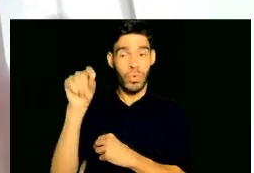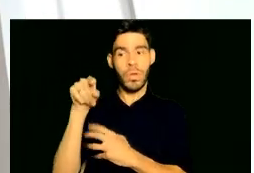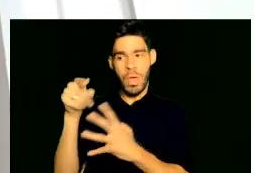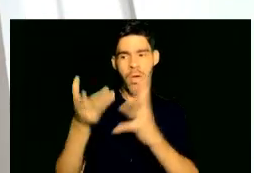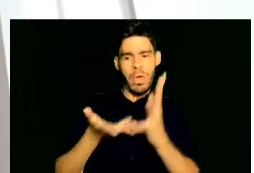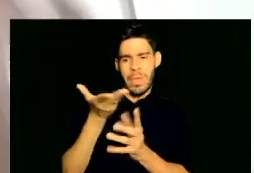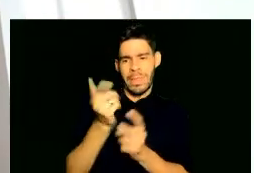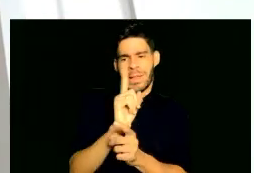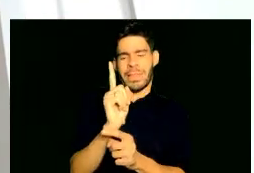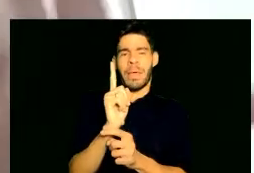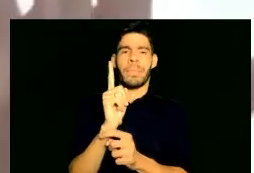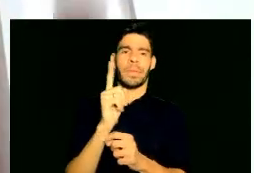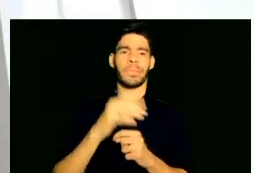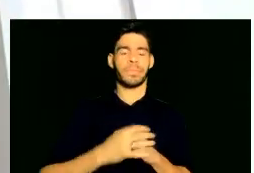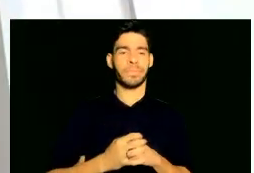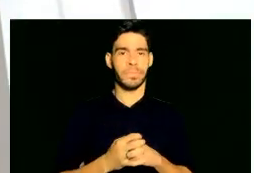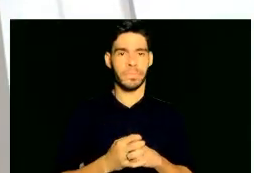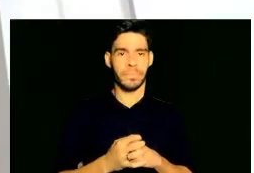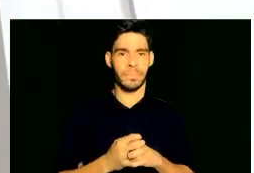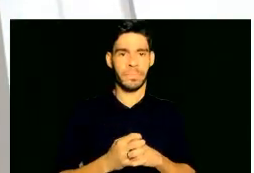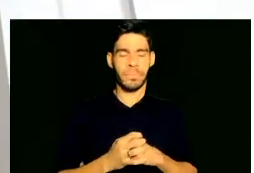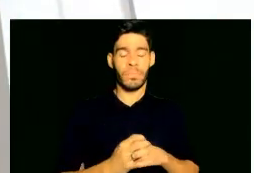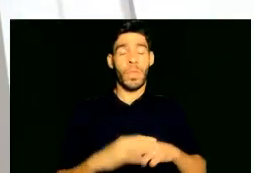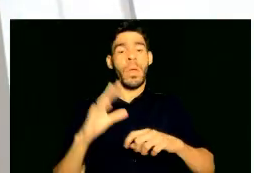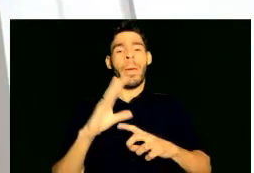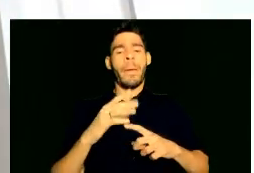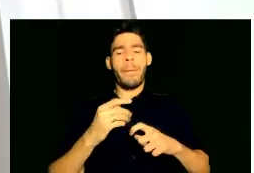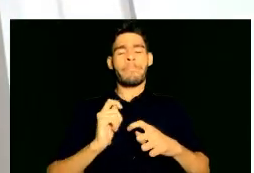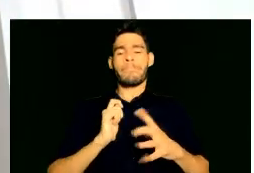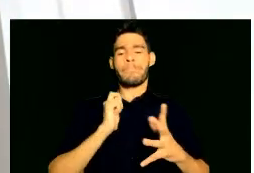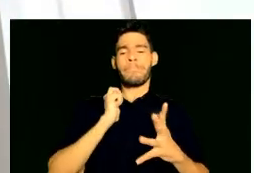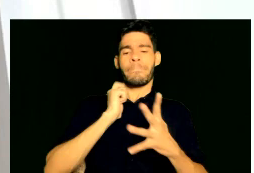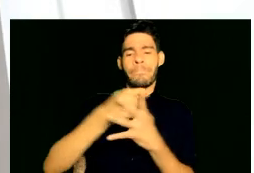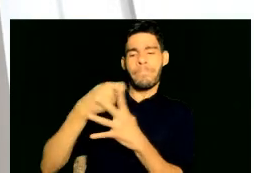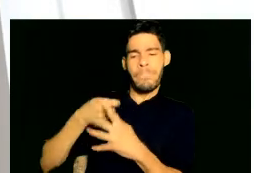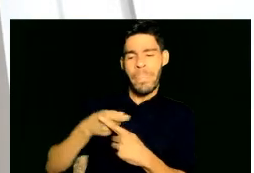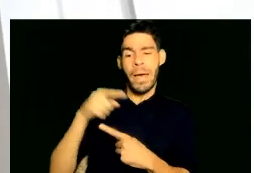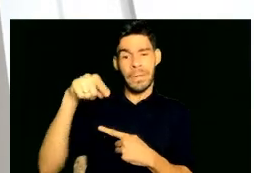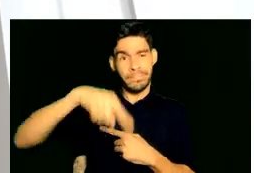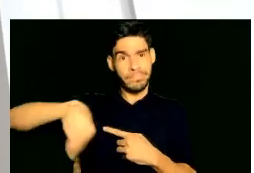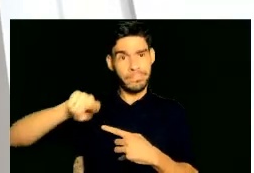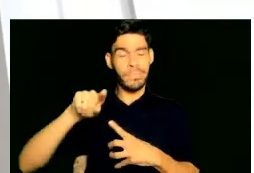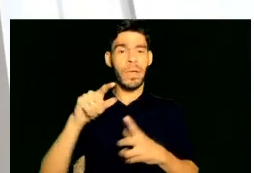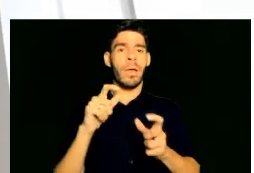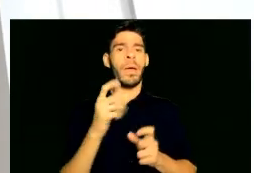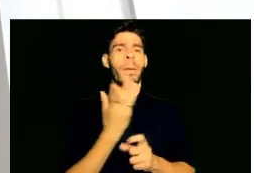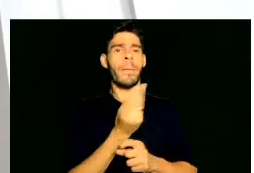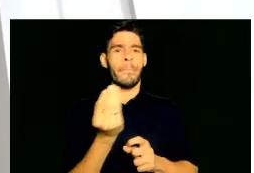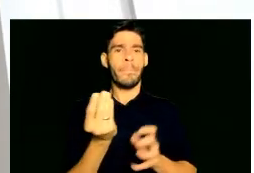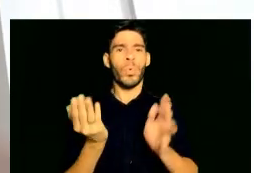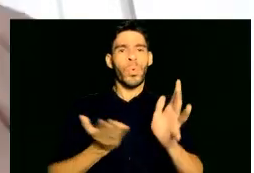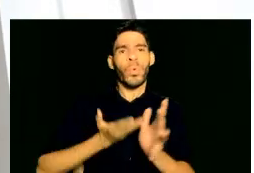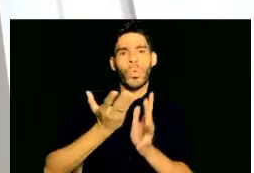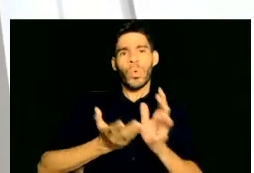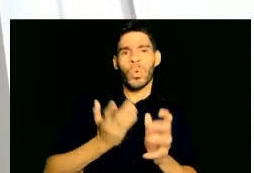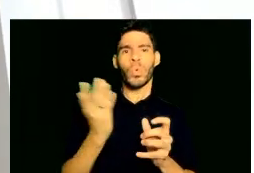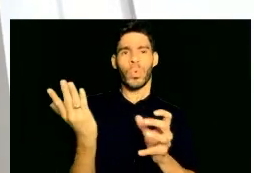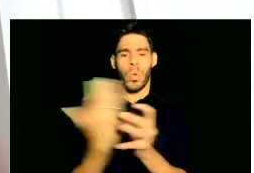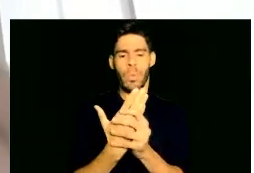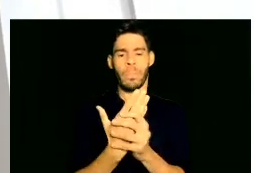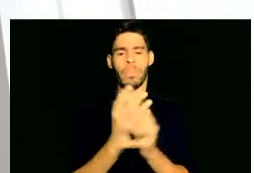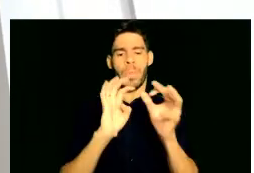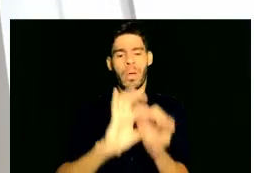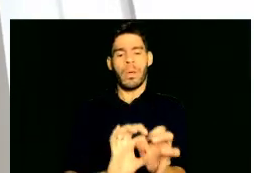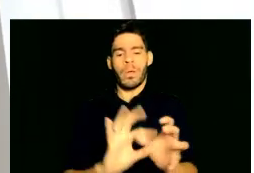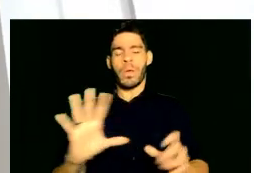para conceder ou não determinado tratamento dentro da política. Para além dos custos desse tipo de concessão para o erário, muitos desses